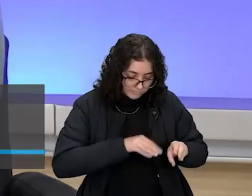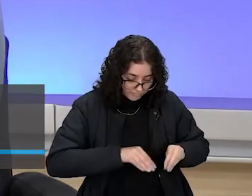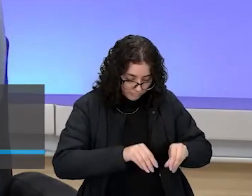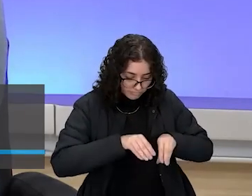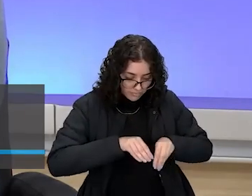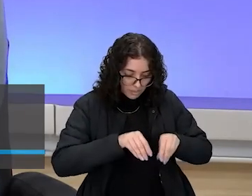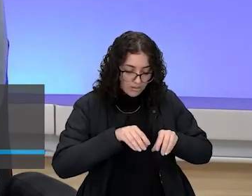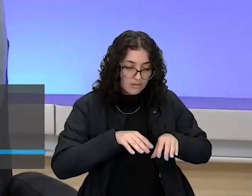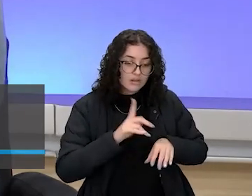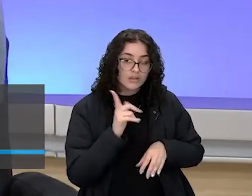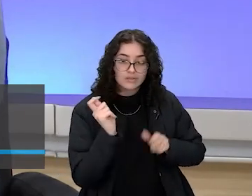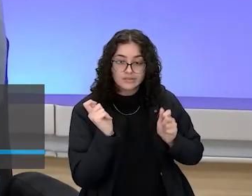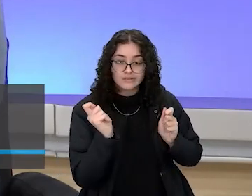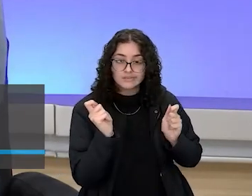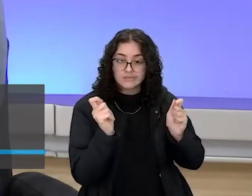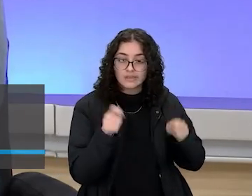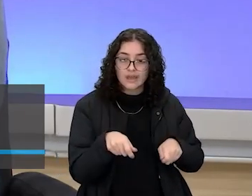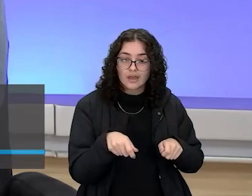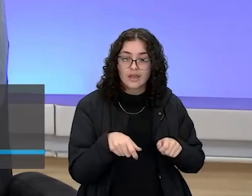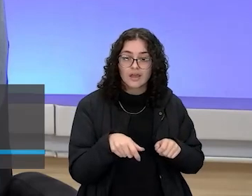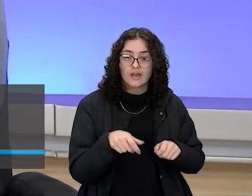solo para tentar